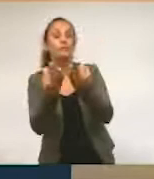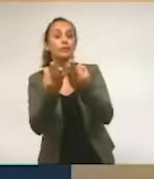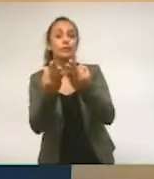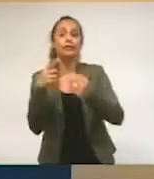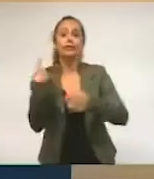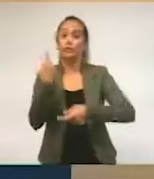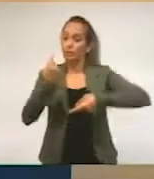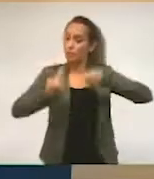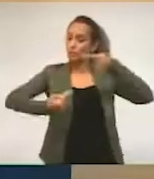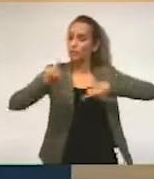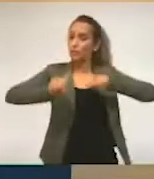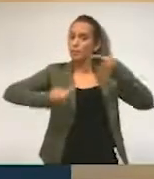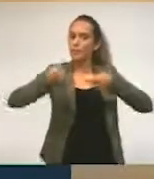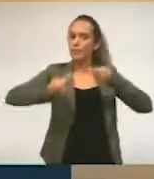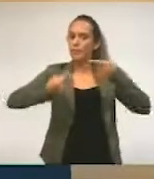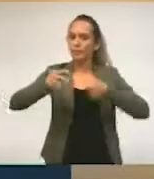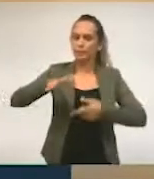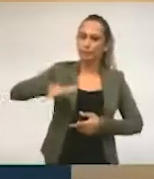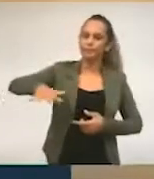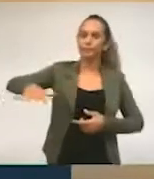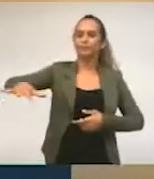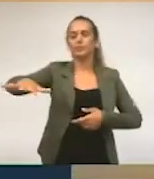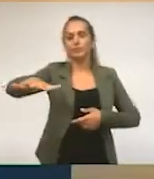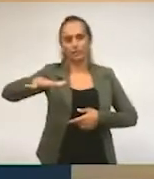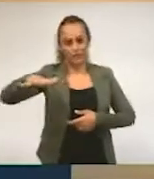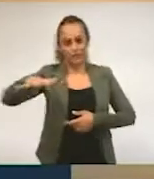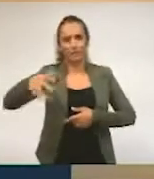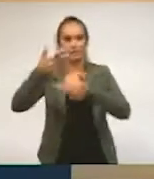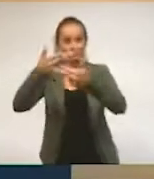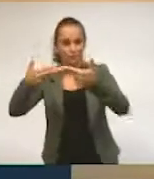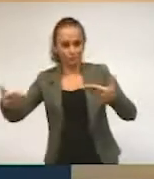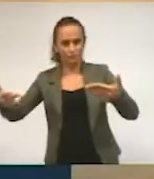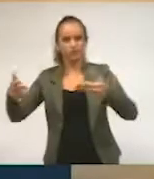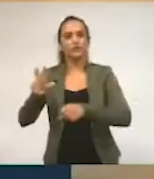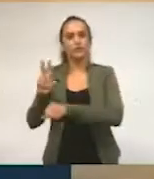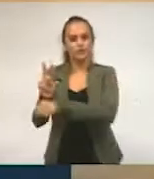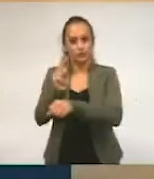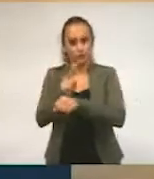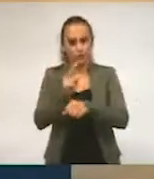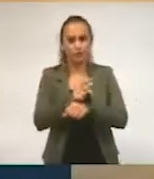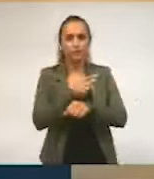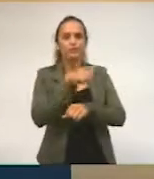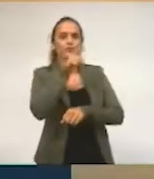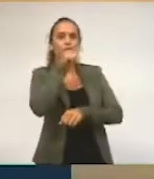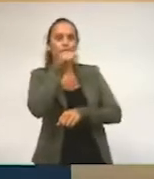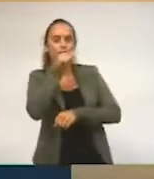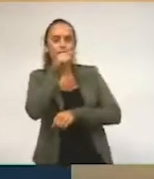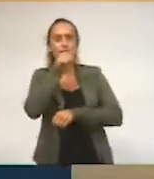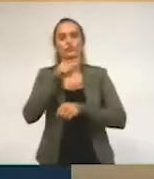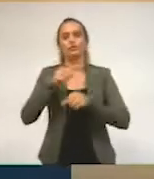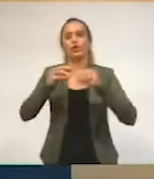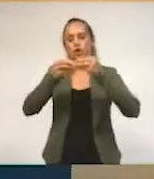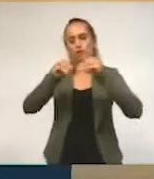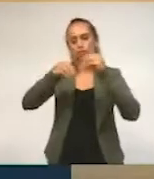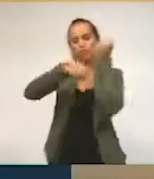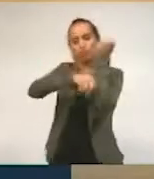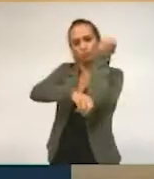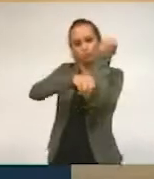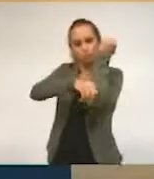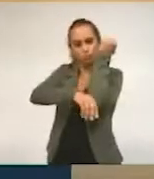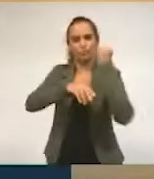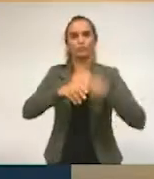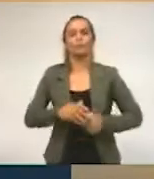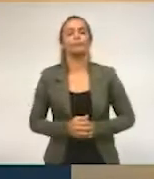discutindo sobre o setor produtivo de Criadores de aves poedeira e nós